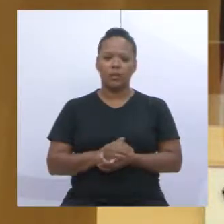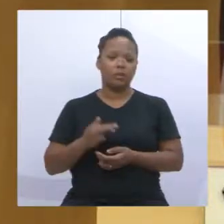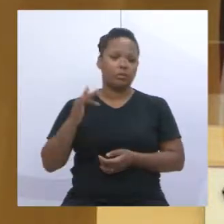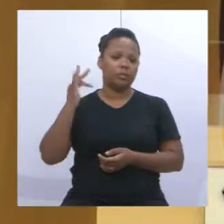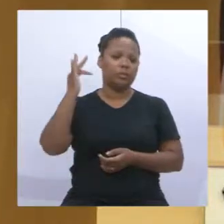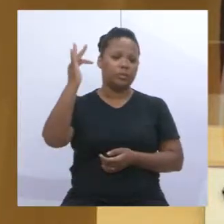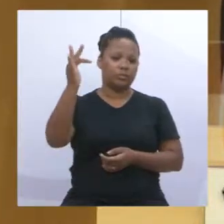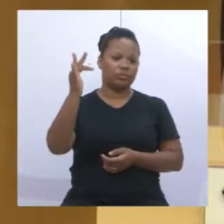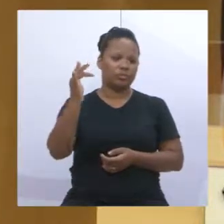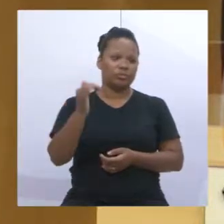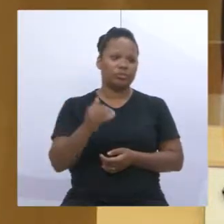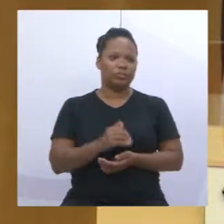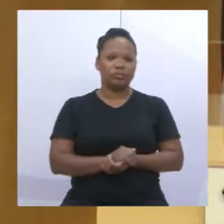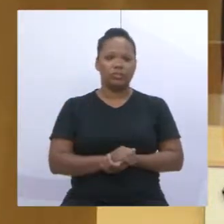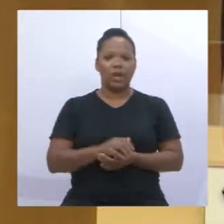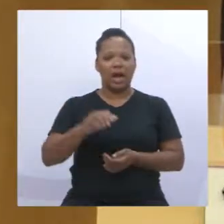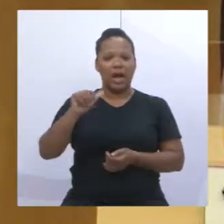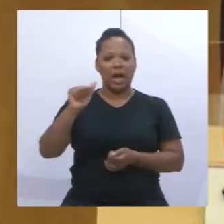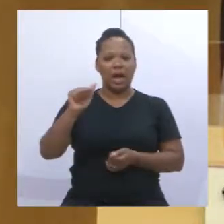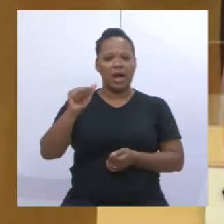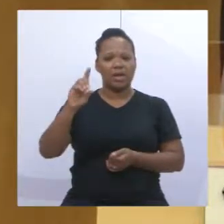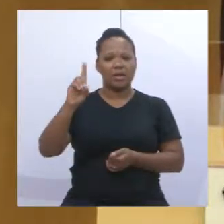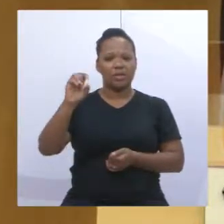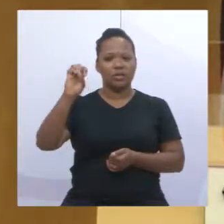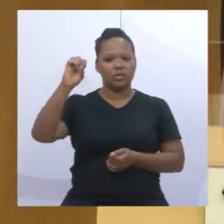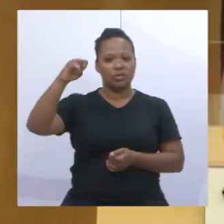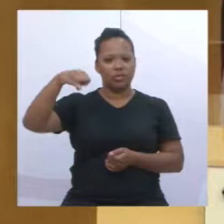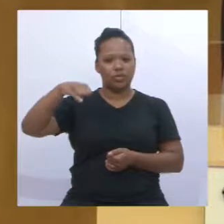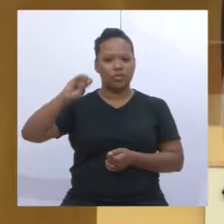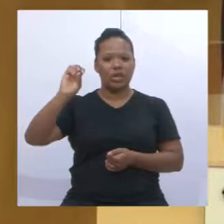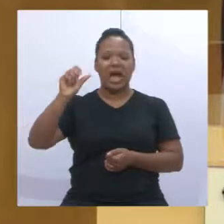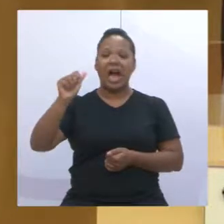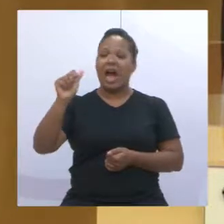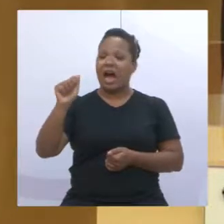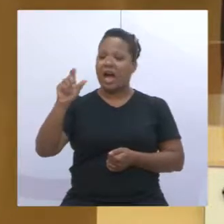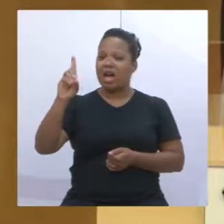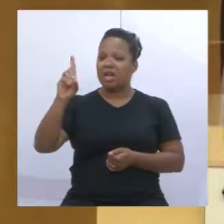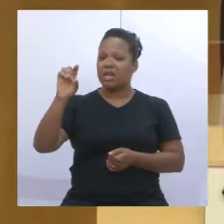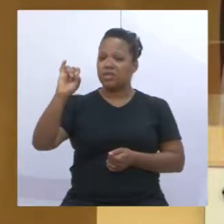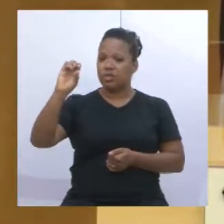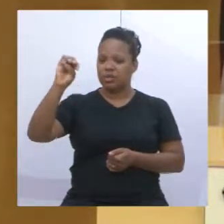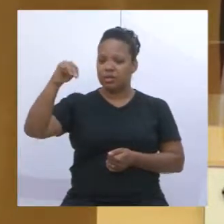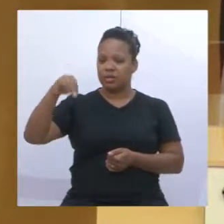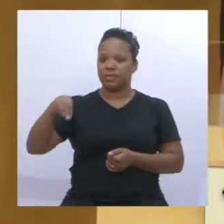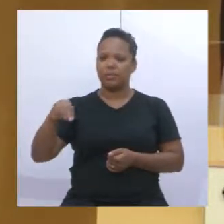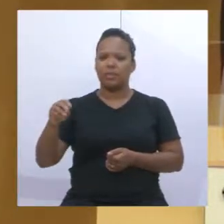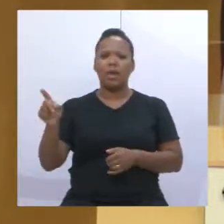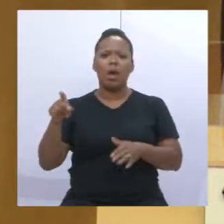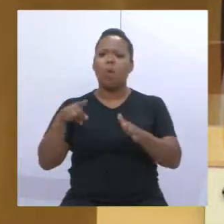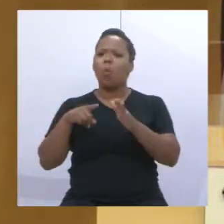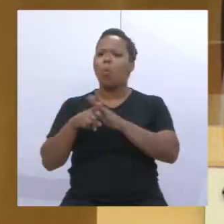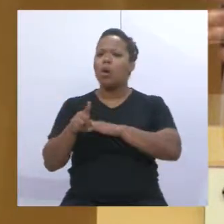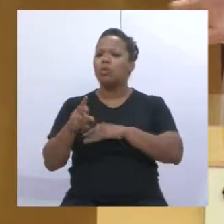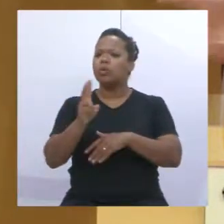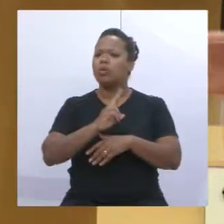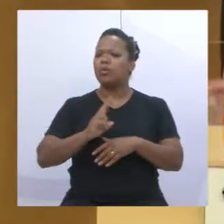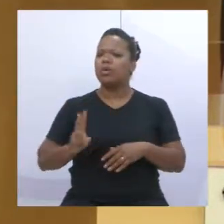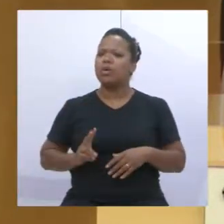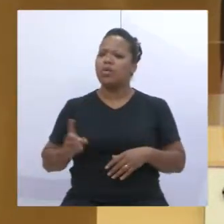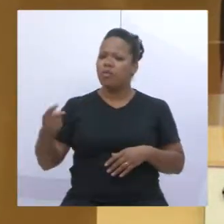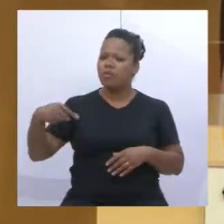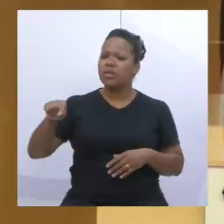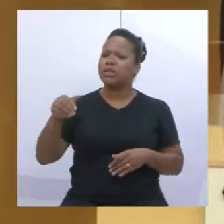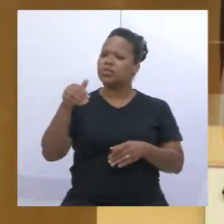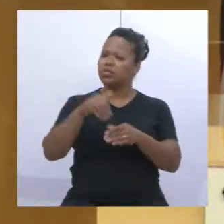uma ADIM, que é a ação direta de inconstitucionalidade, serei contrário. Daí pergunta, mas vereador, vocês aprovaram